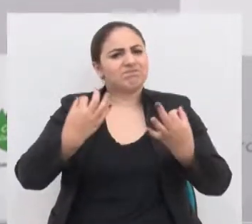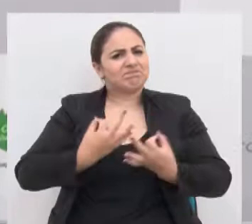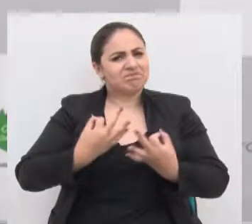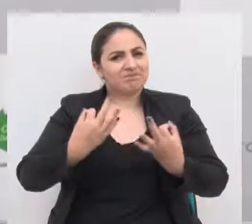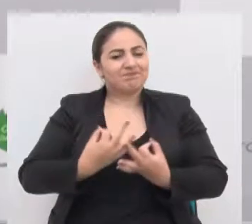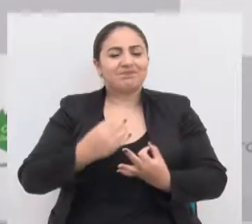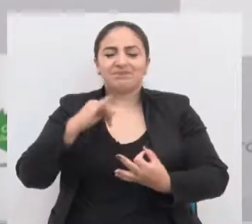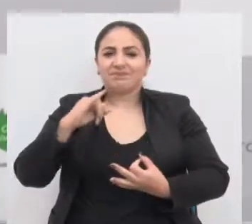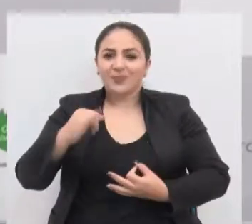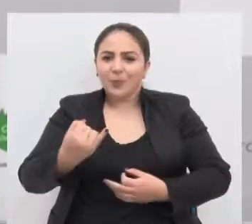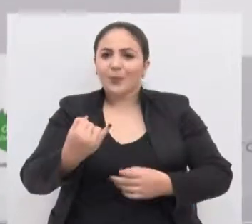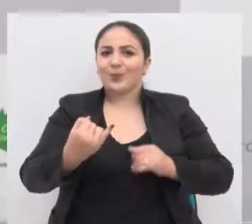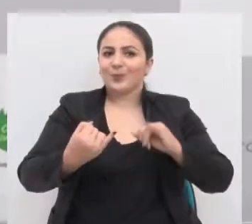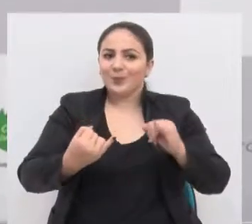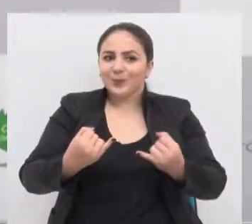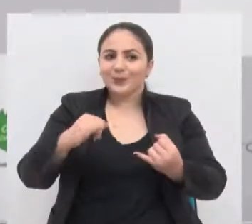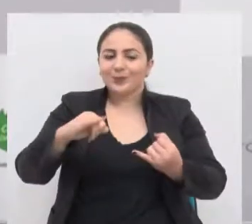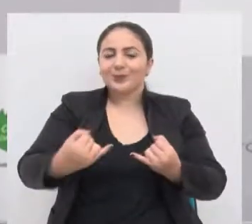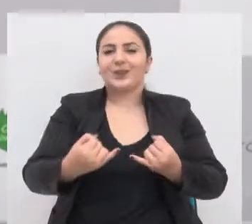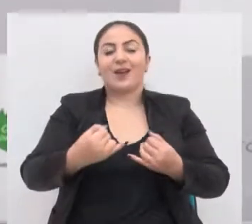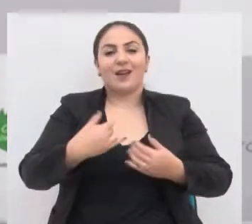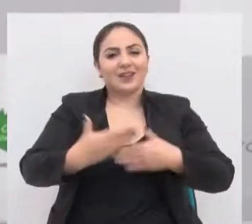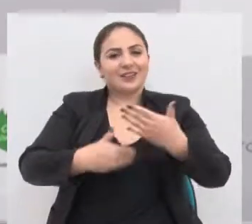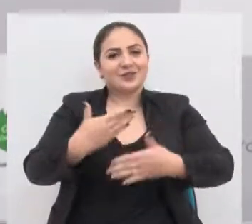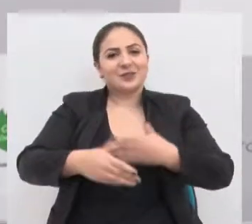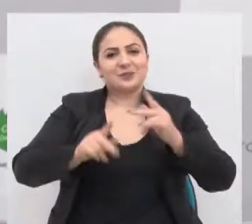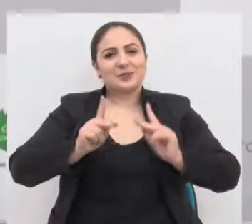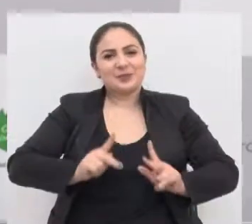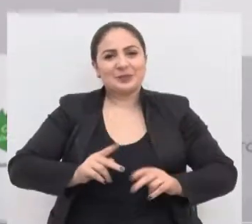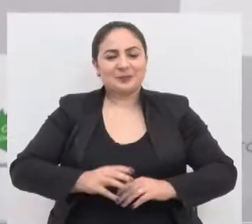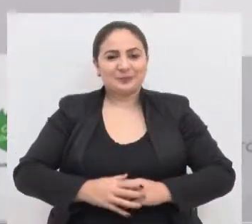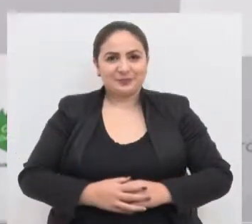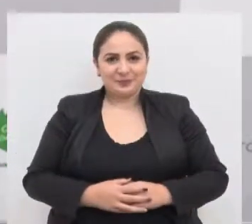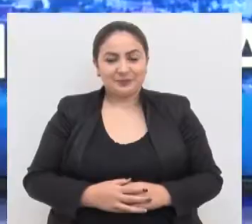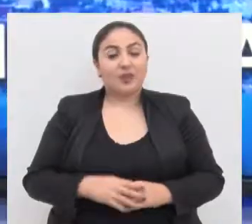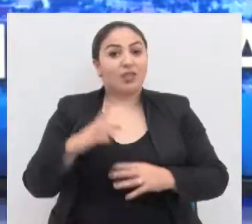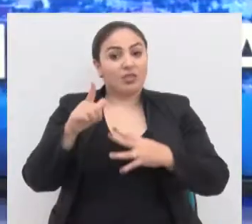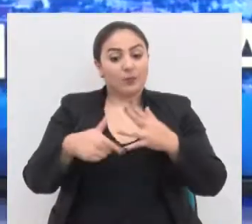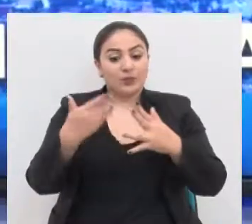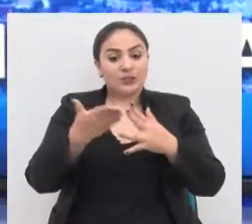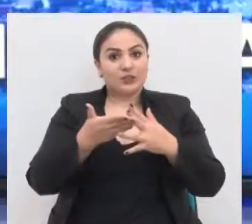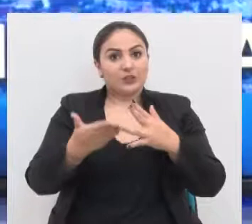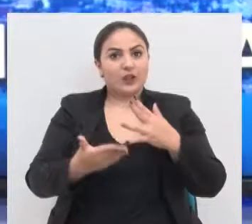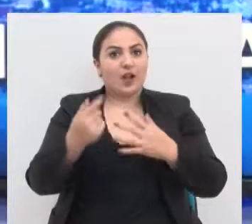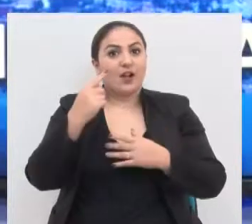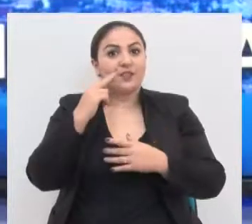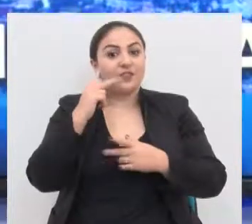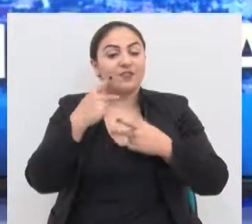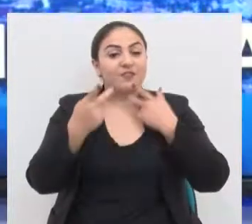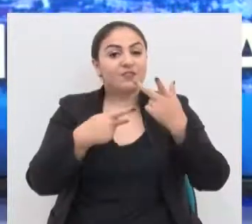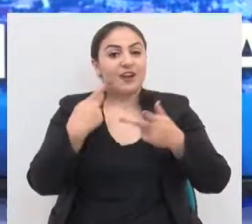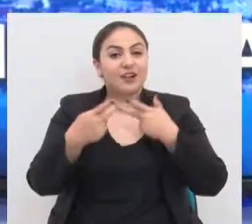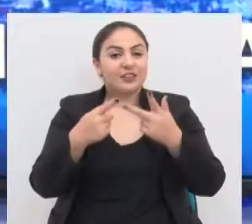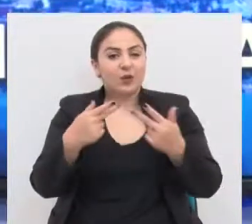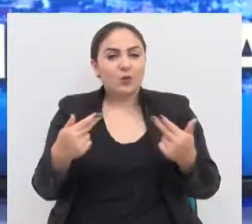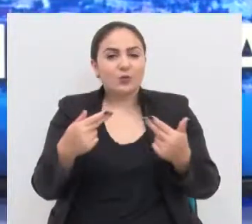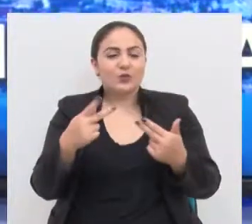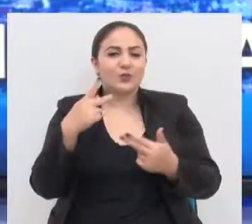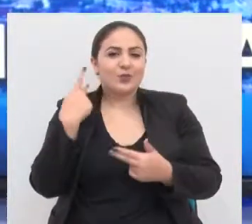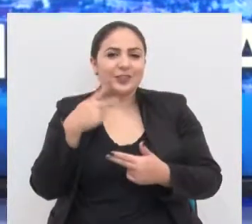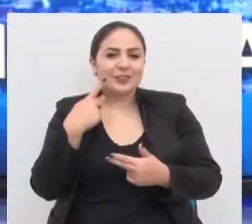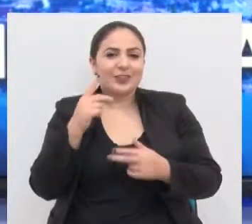acolhedora, fantástica e que oportuniza o crescimento das pessoas. E no segundo bloco, o pronunciamento de